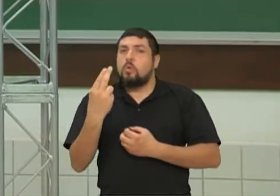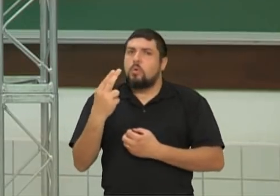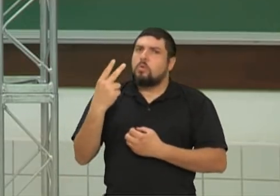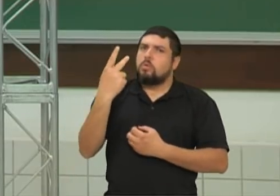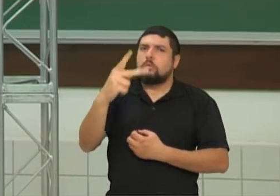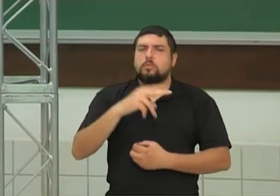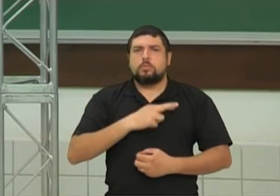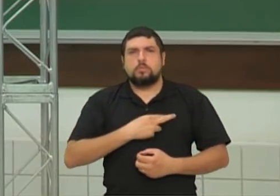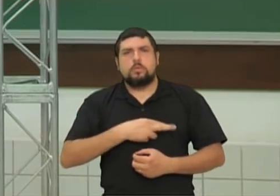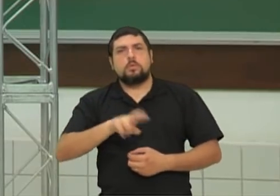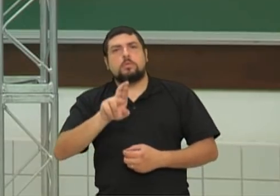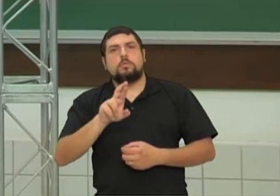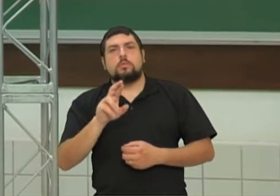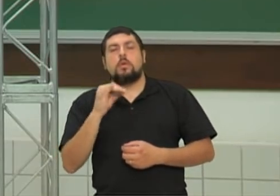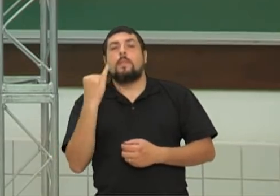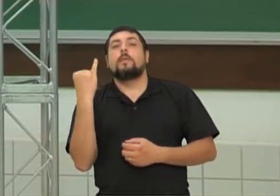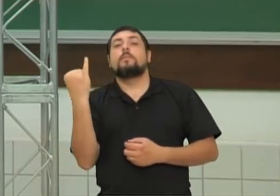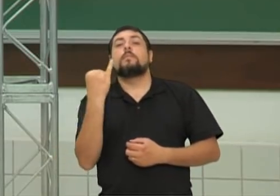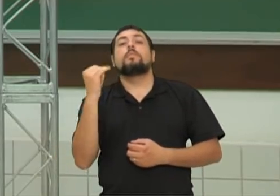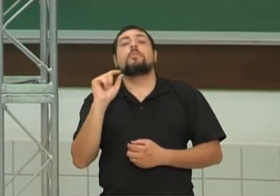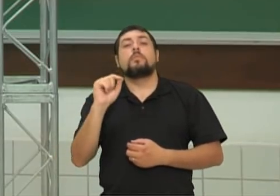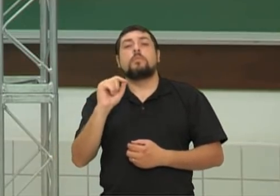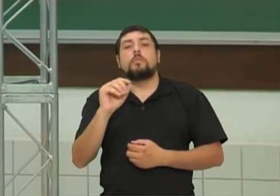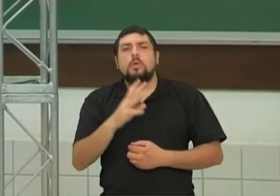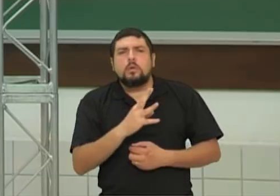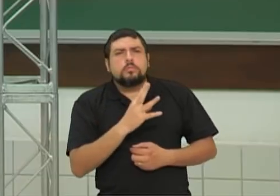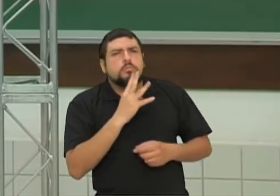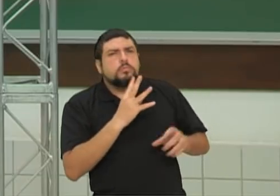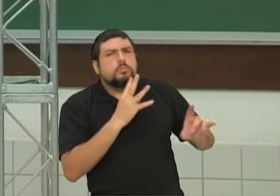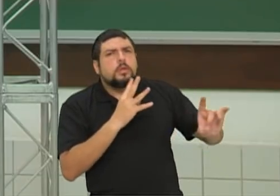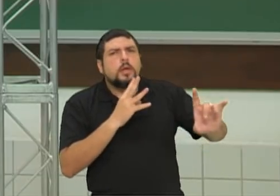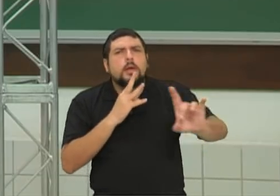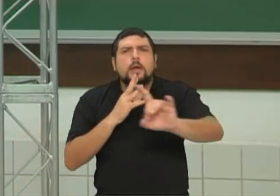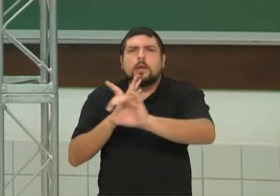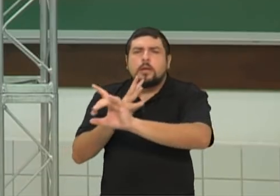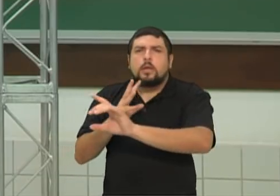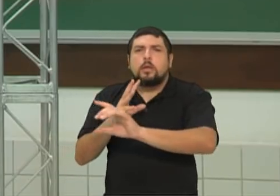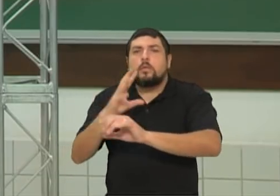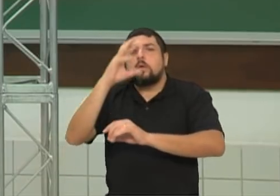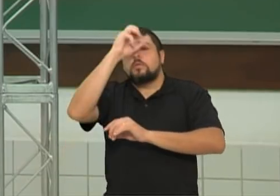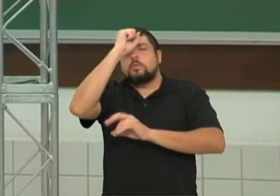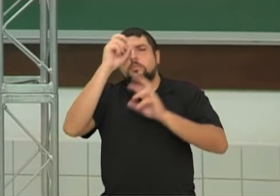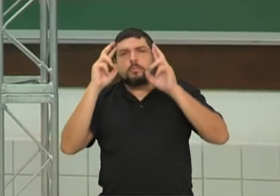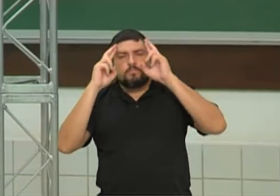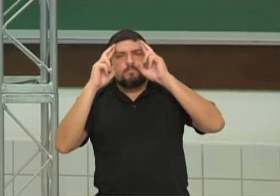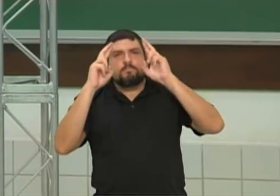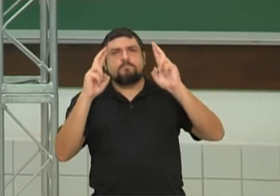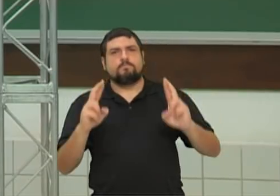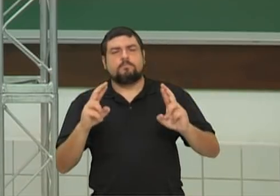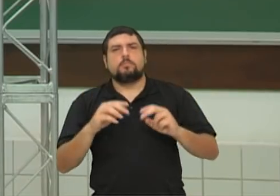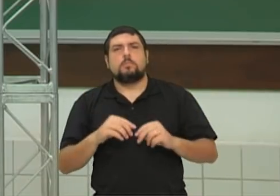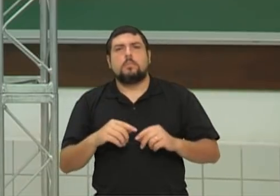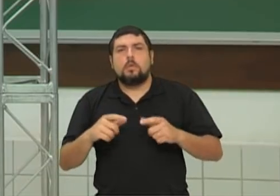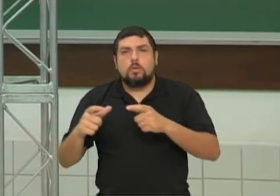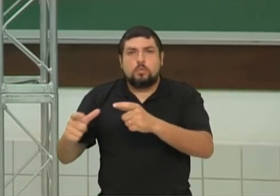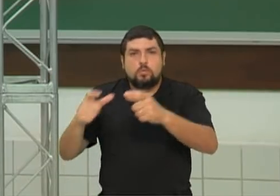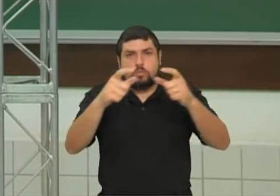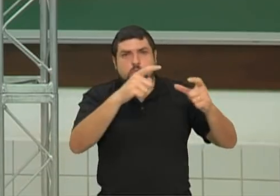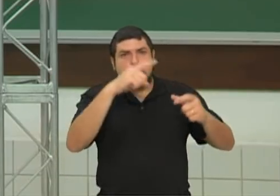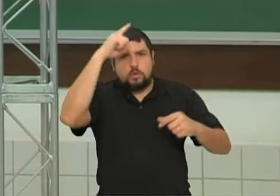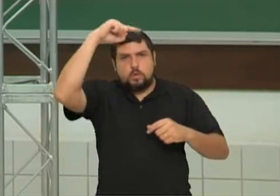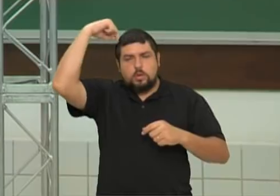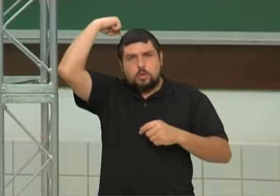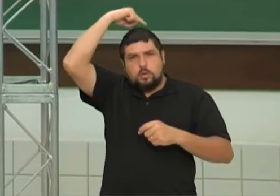que a gente conheça para respeitar. Afinal de contas, os lugares sagrados também são patrimônio